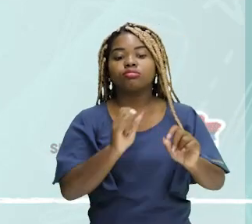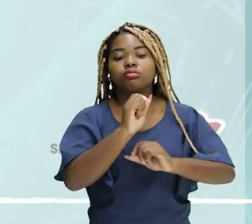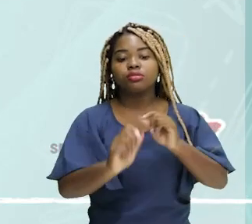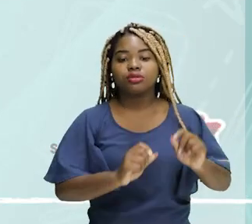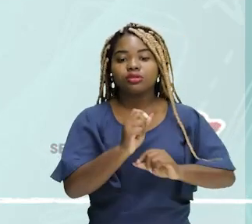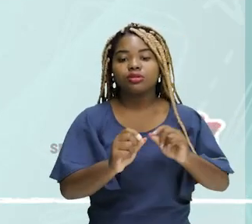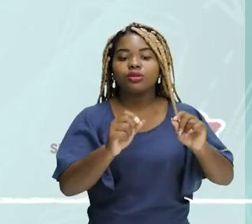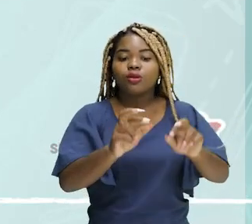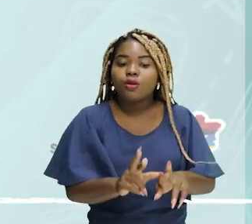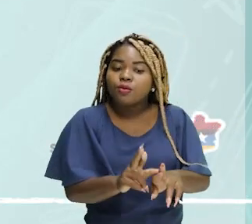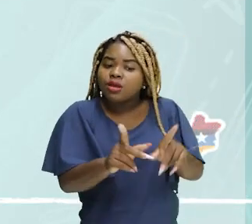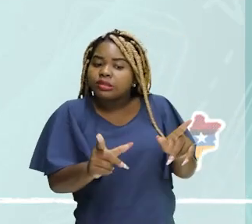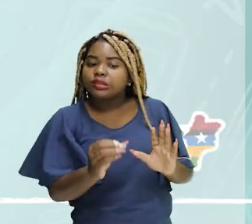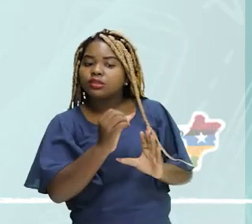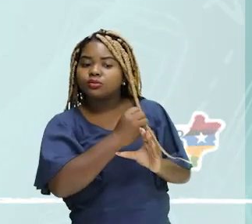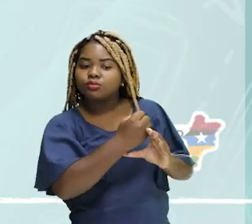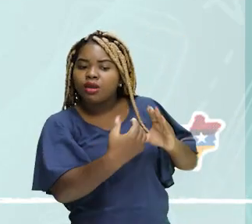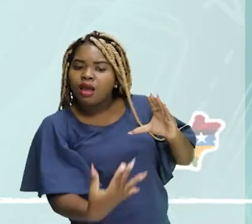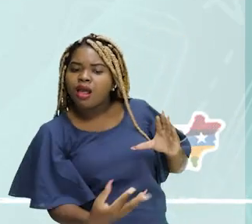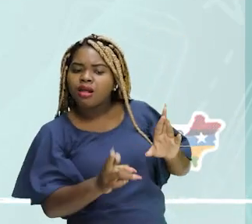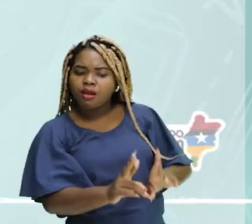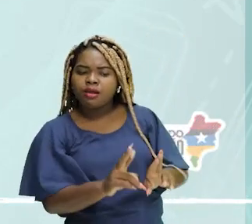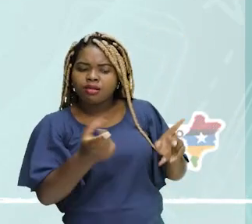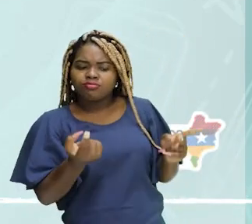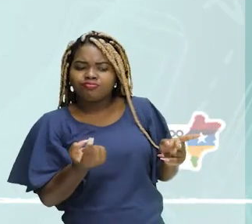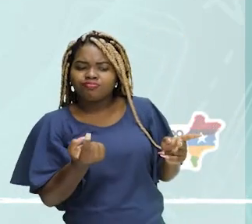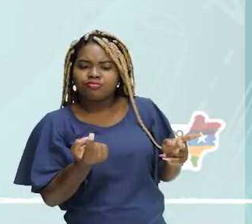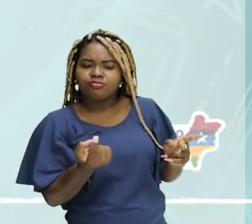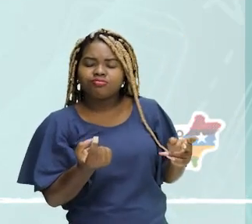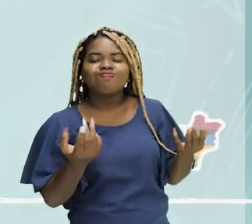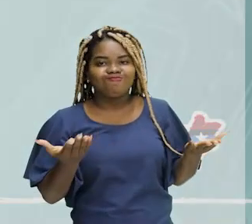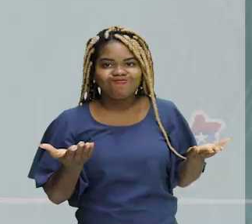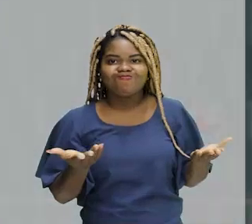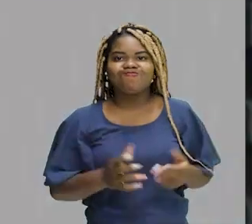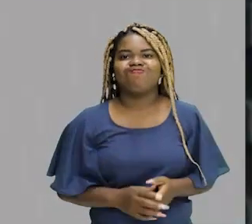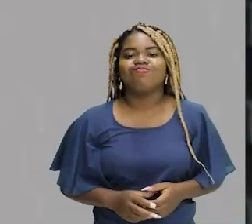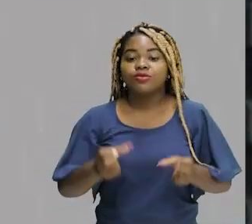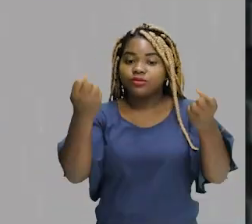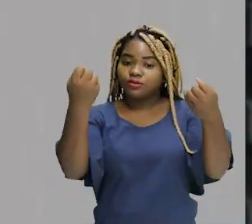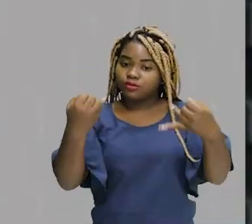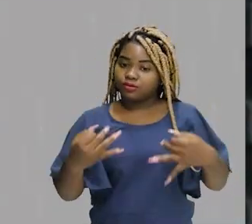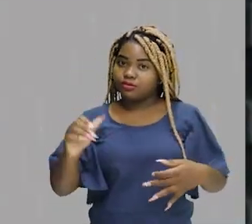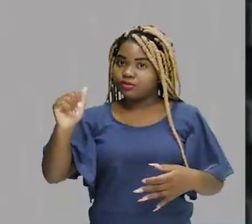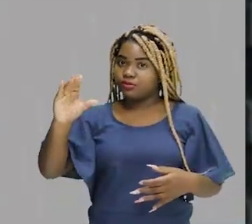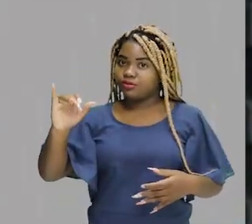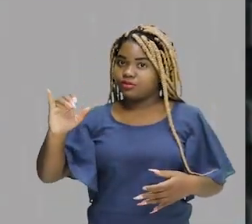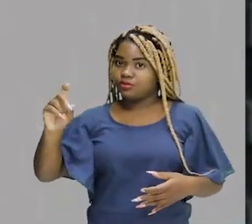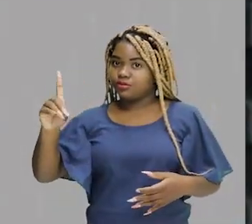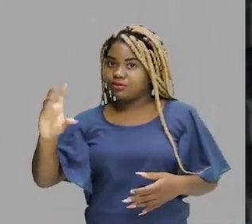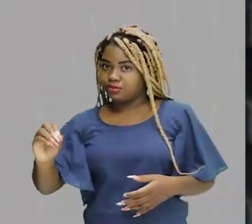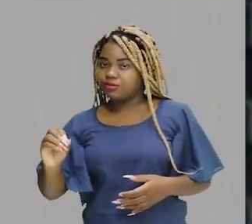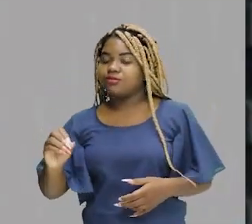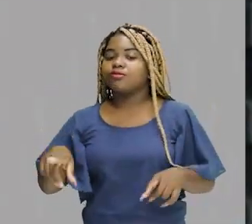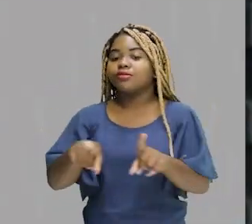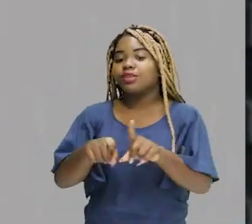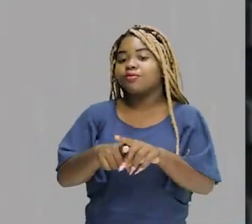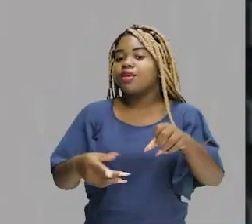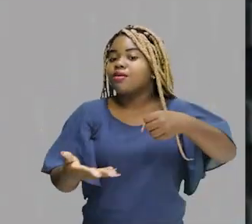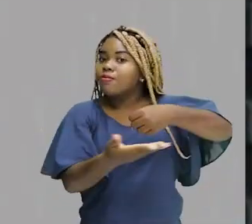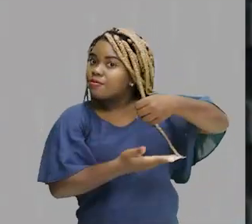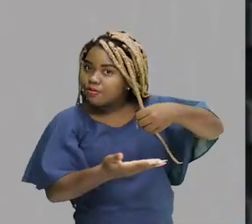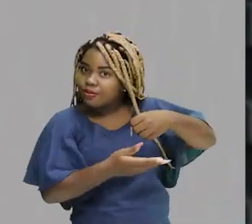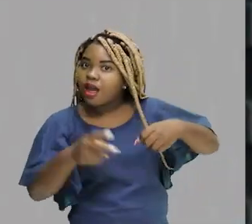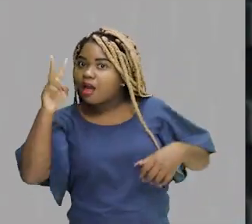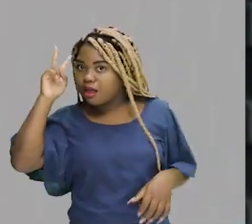comum, uma característica em comum. Então, eu falei sobre os ácidos, falei sobre as bases.